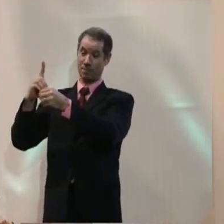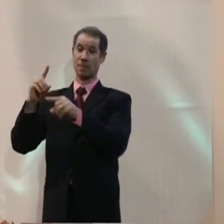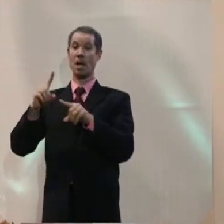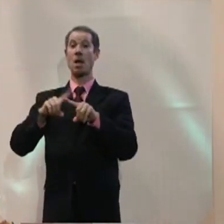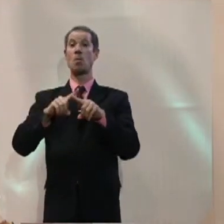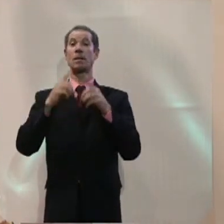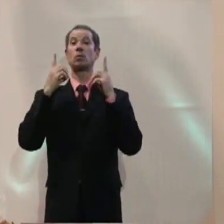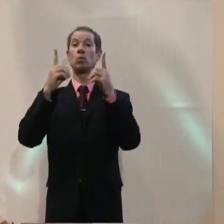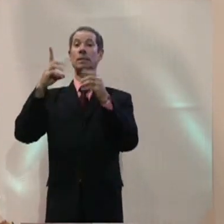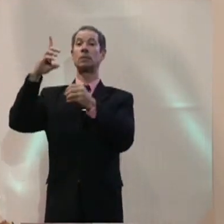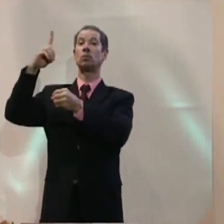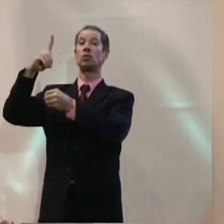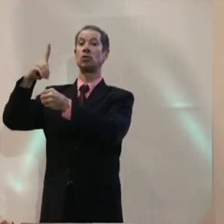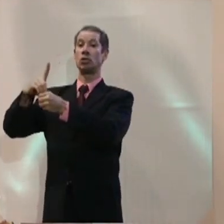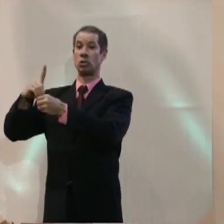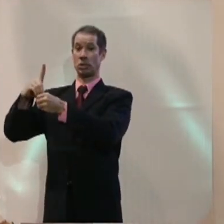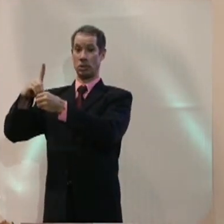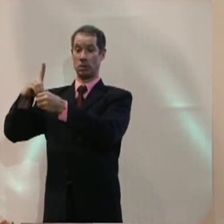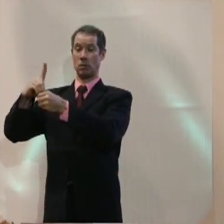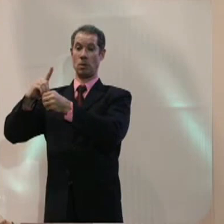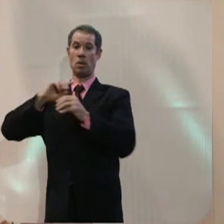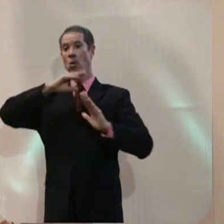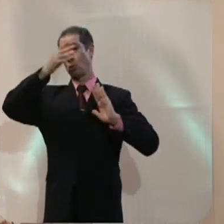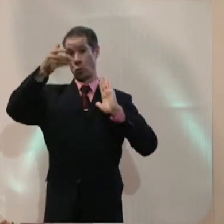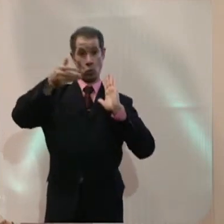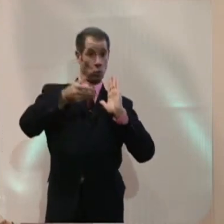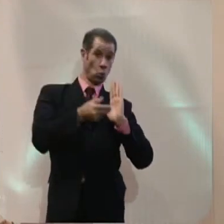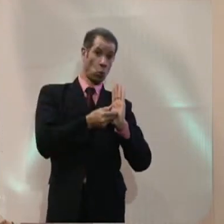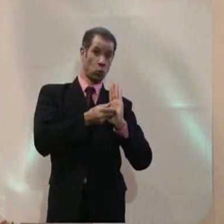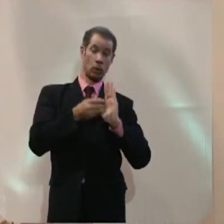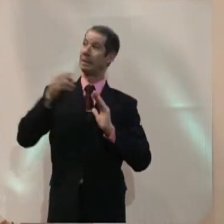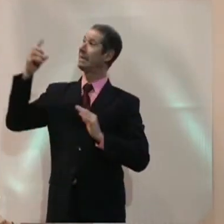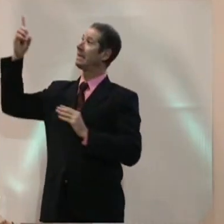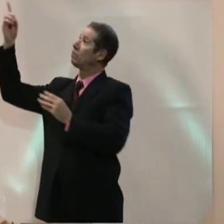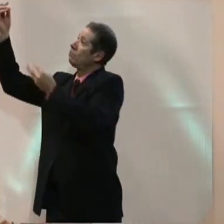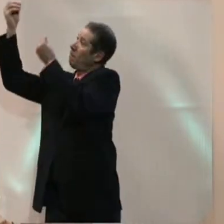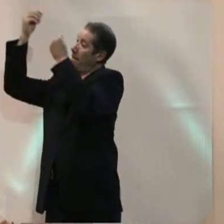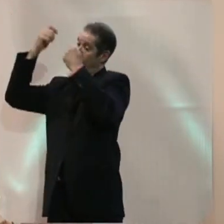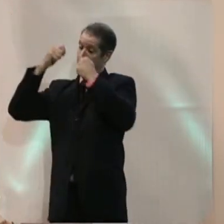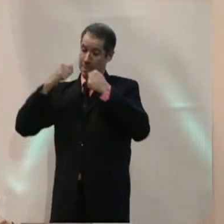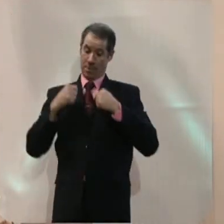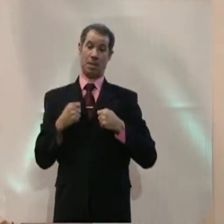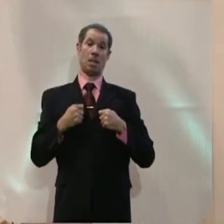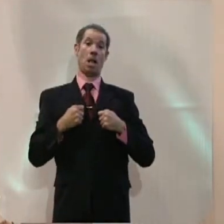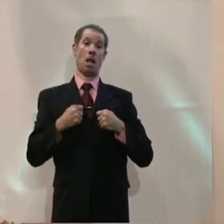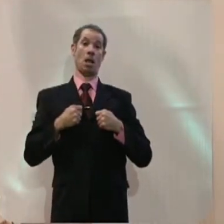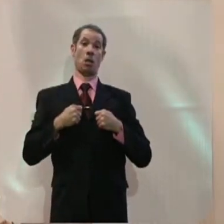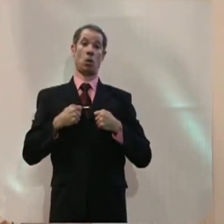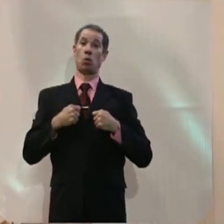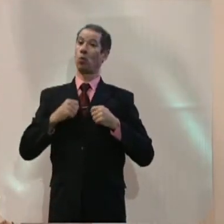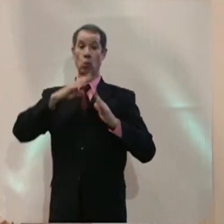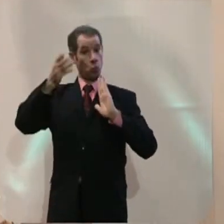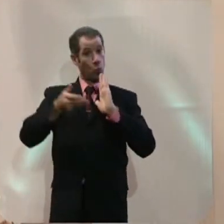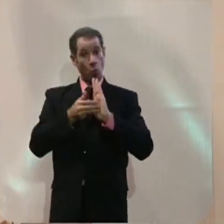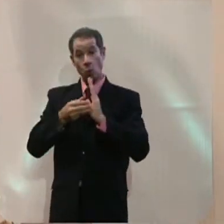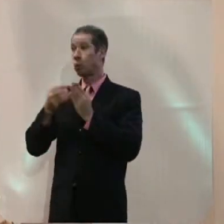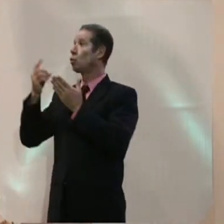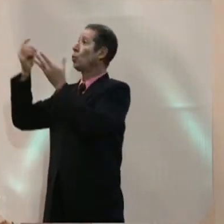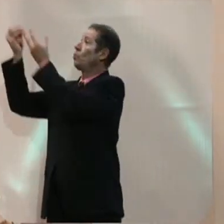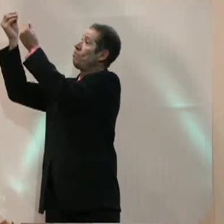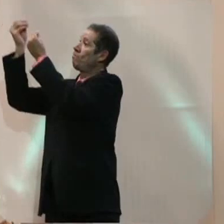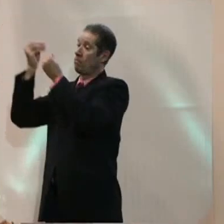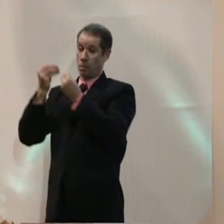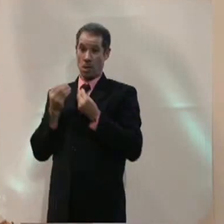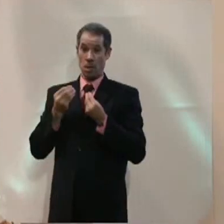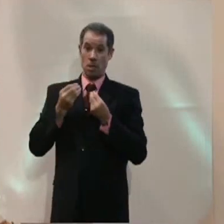Porque a doutrina do dízimo diz que de tudo quanto Deus te dá, porque tudo vem de Deus, você